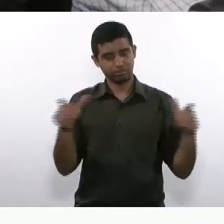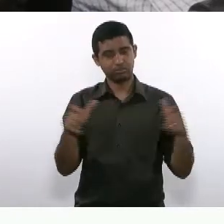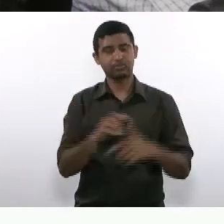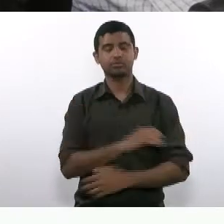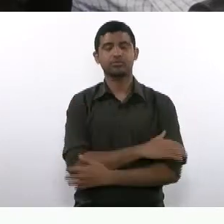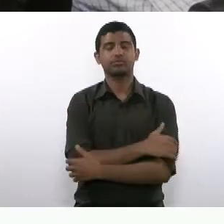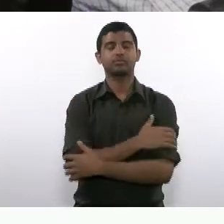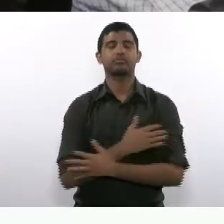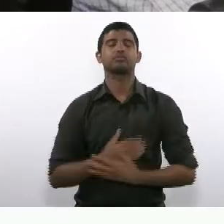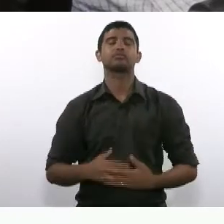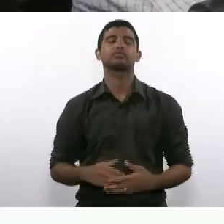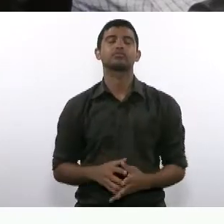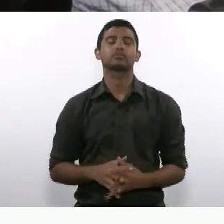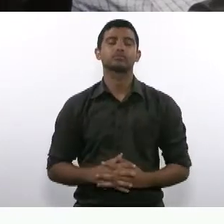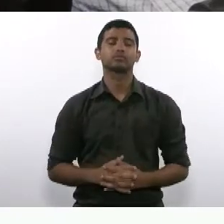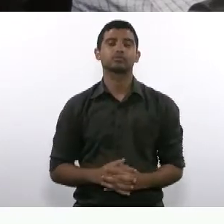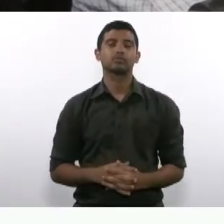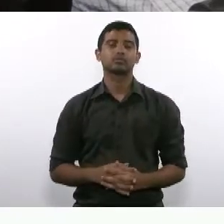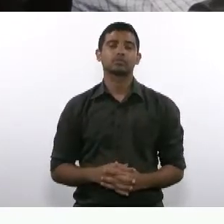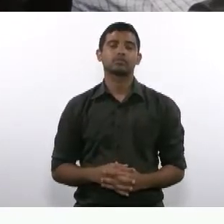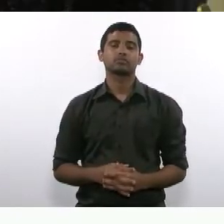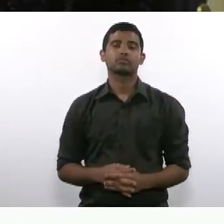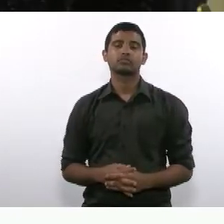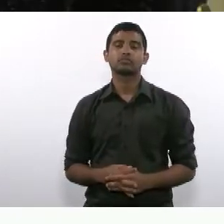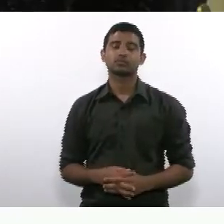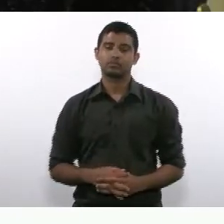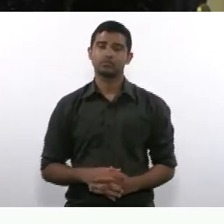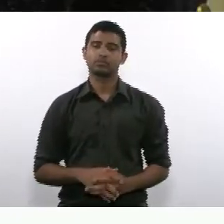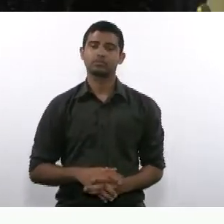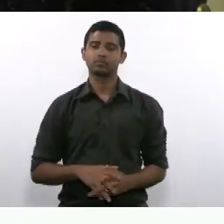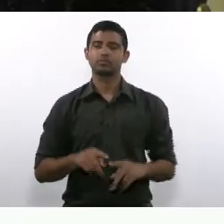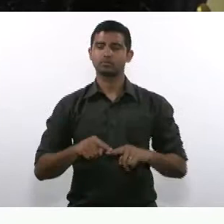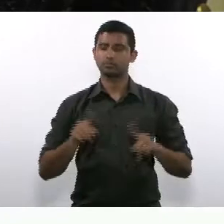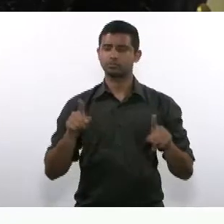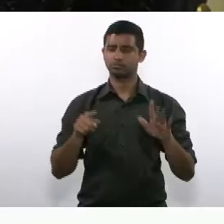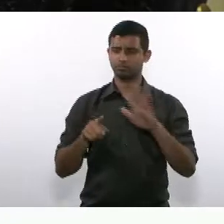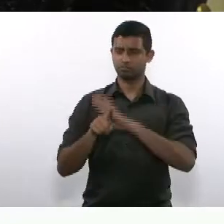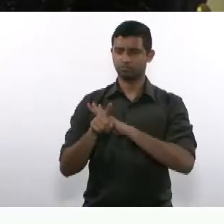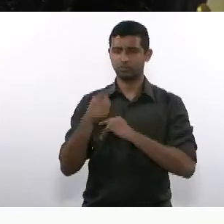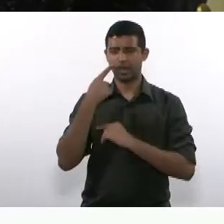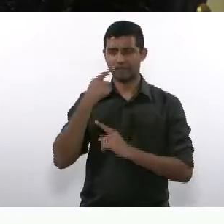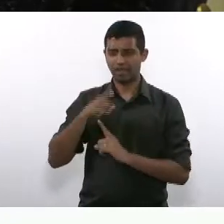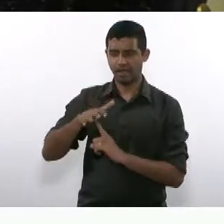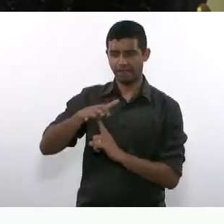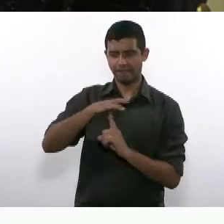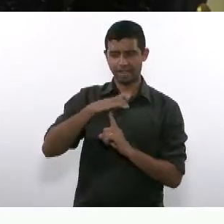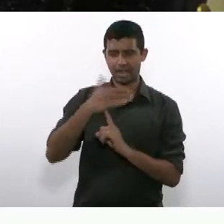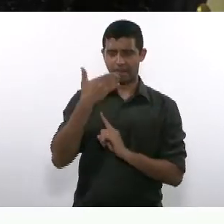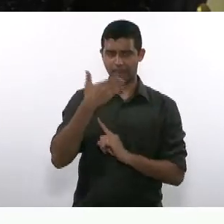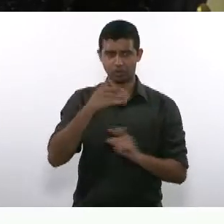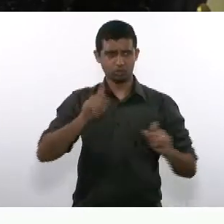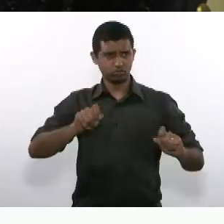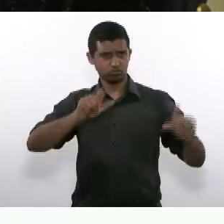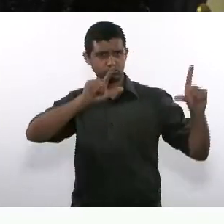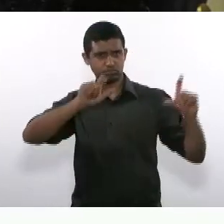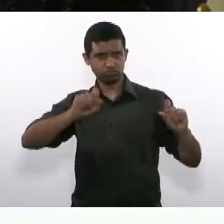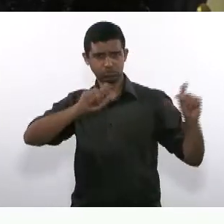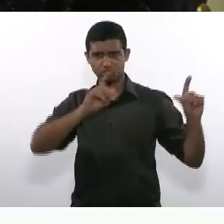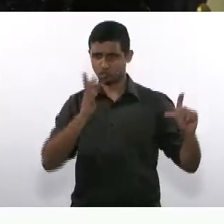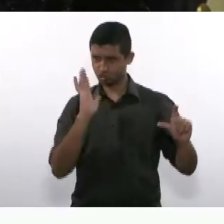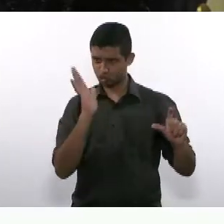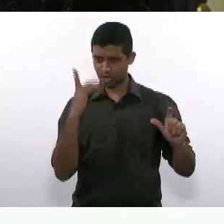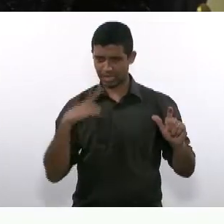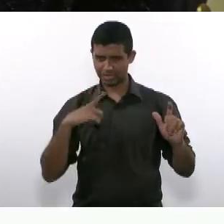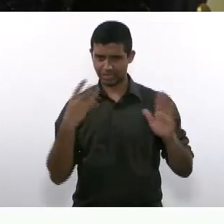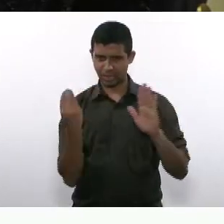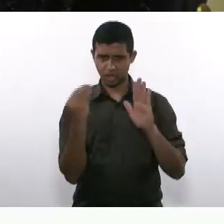Ele aumenta proporcionalmente, a decoração um pouco menos. Nessas feiras que foram expostas aqui na apresentação, já está incluída essa atual